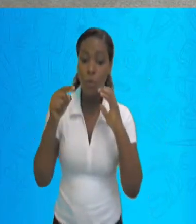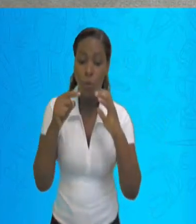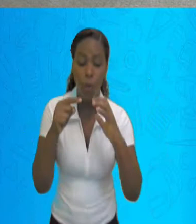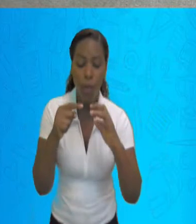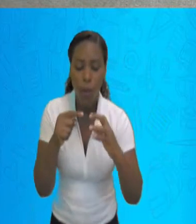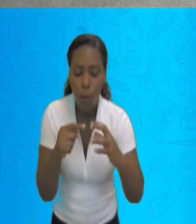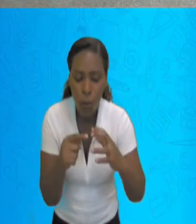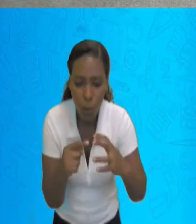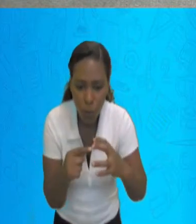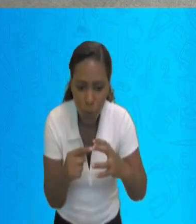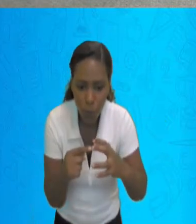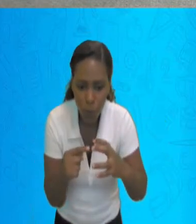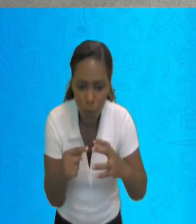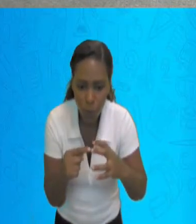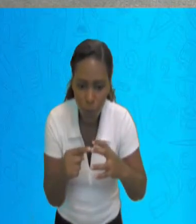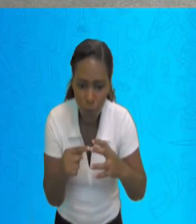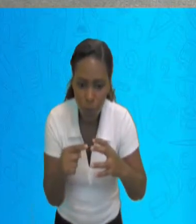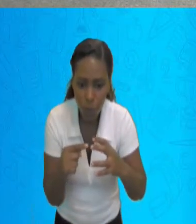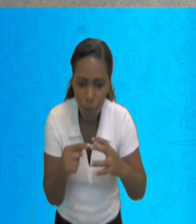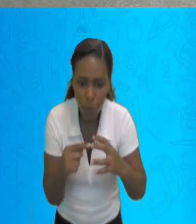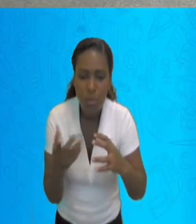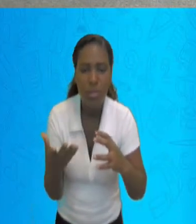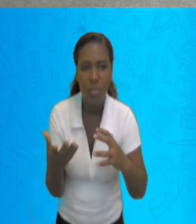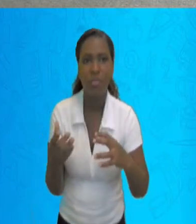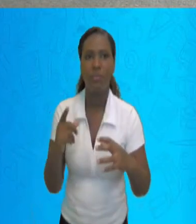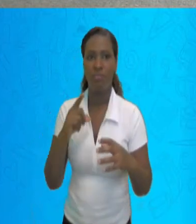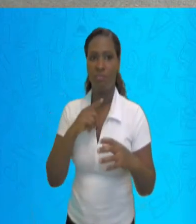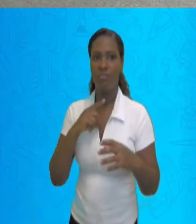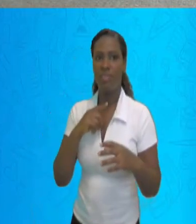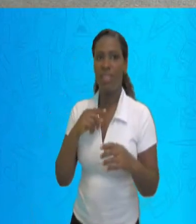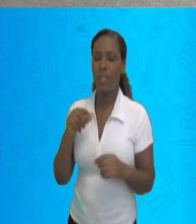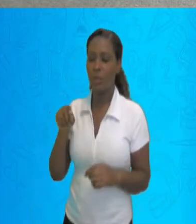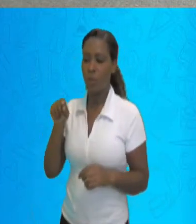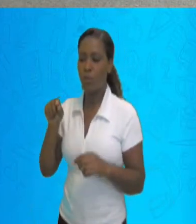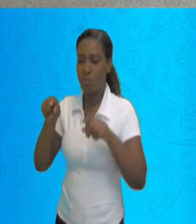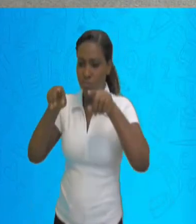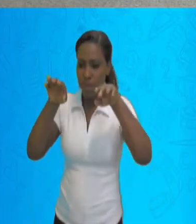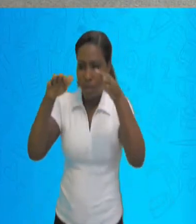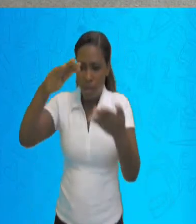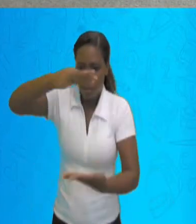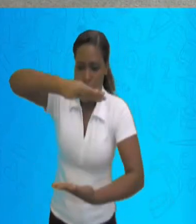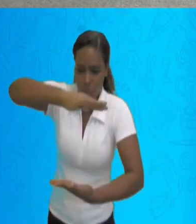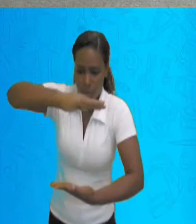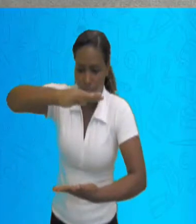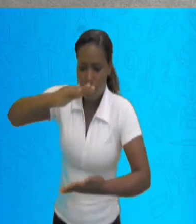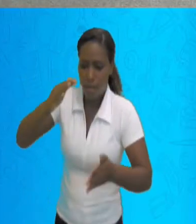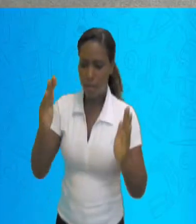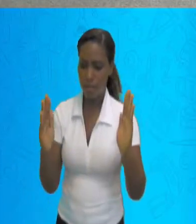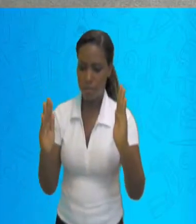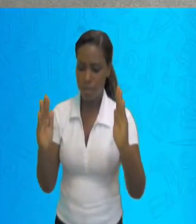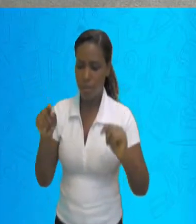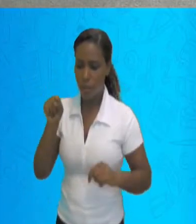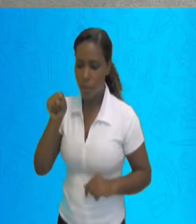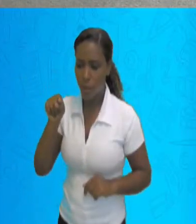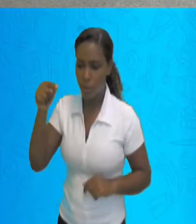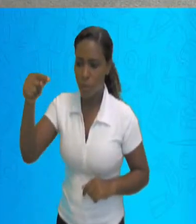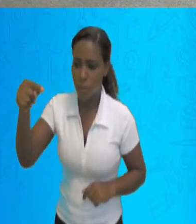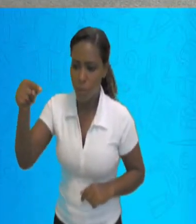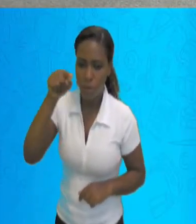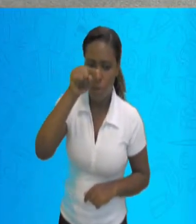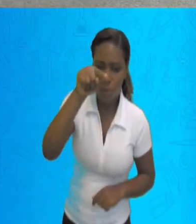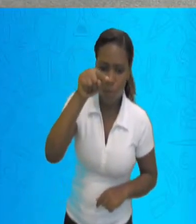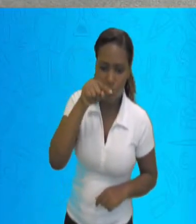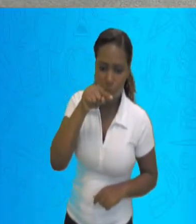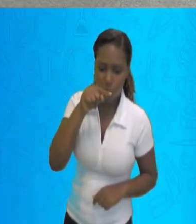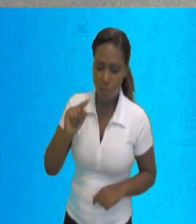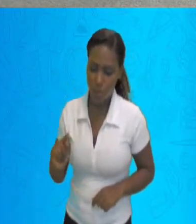outro segmento de reta aqui, outro vértice aqui, outro vértice aqui, aqui e aqui também.